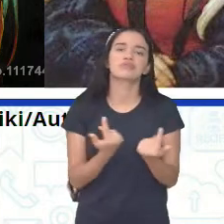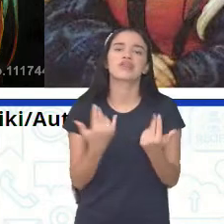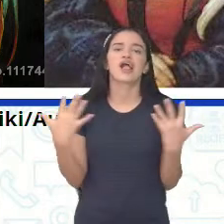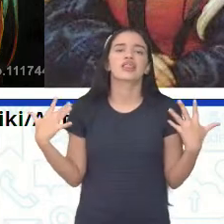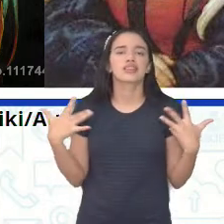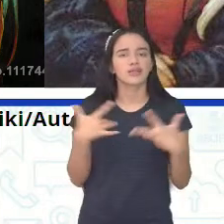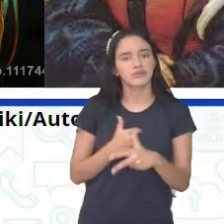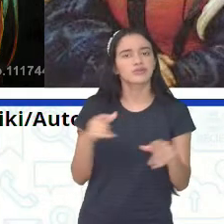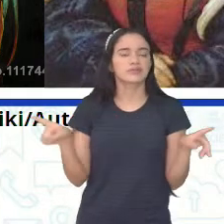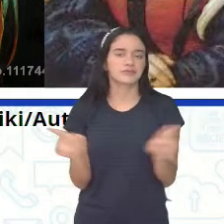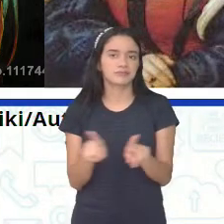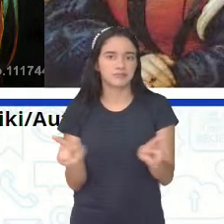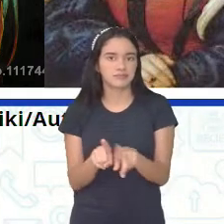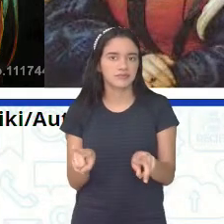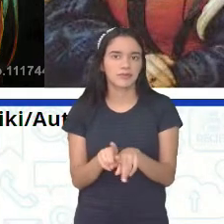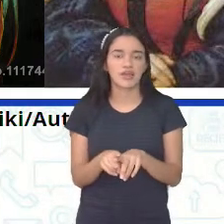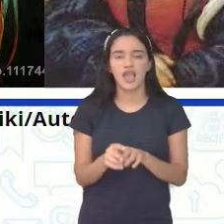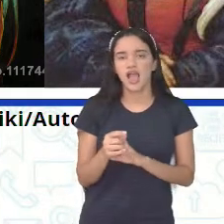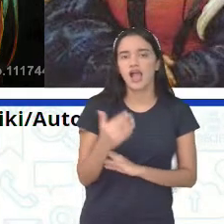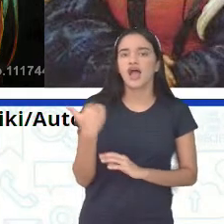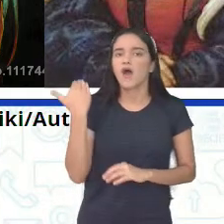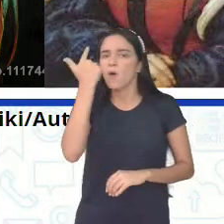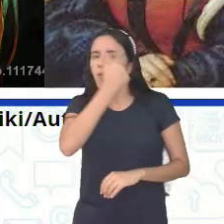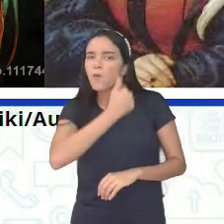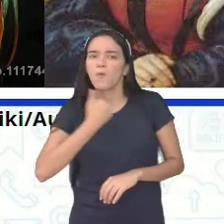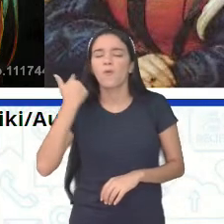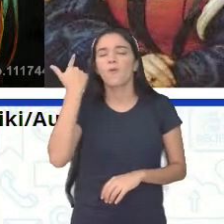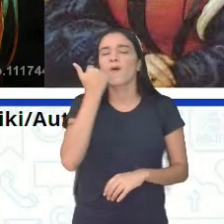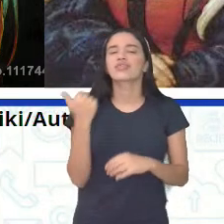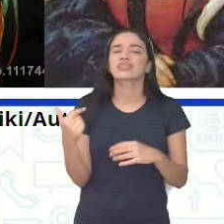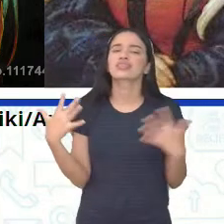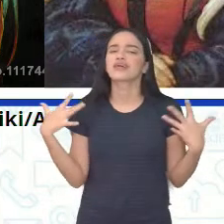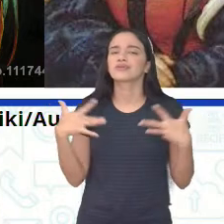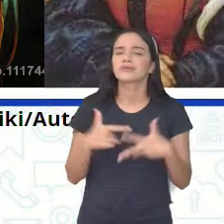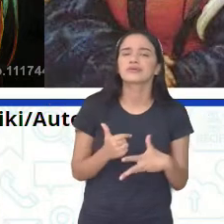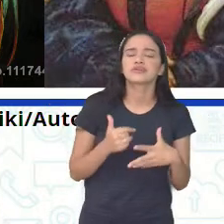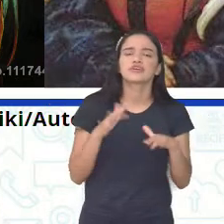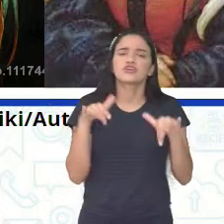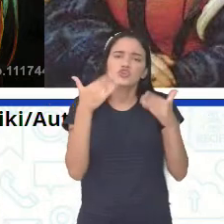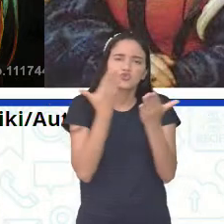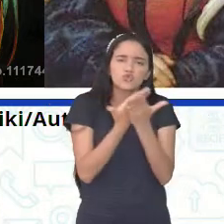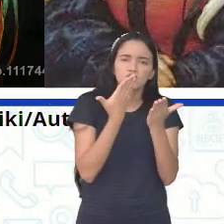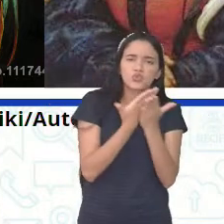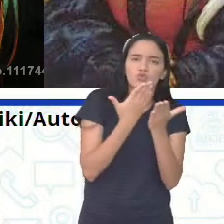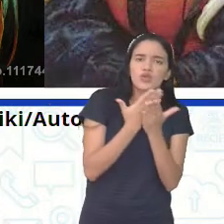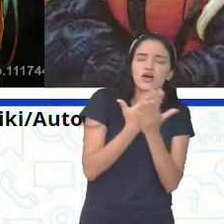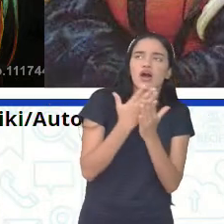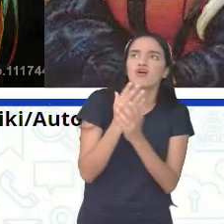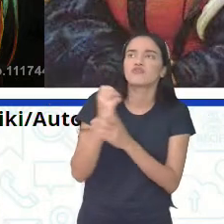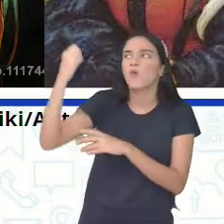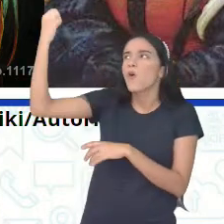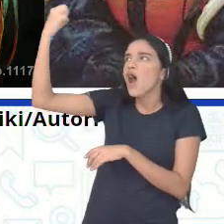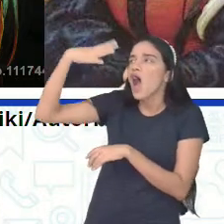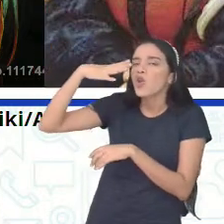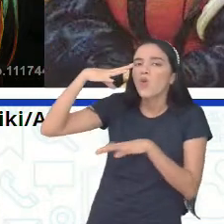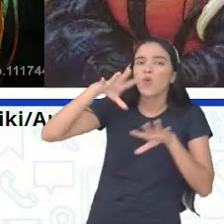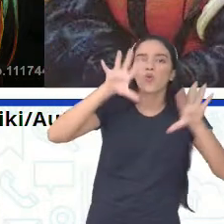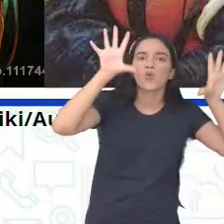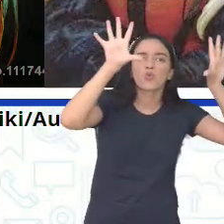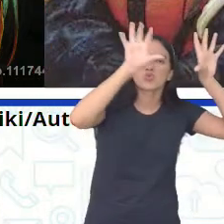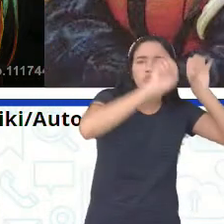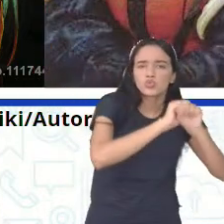bens. Ela não teve uma vida difícil financeira, mas ela tinha uma saúde completamente Ela foi destruída. Ela sofreu um destruída, acidente gente. gravíssimo